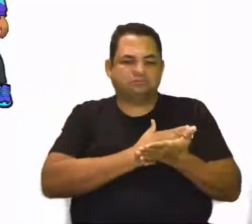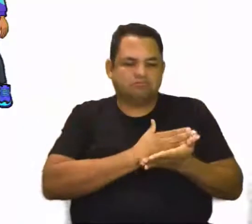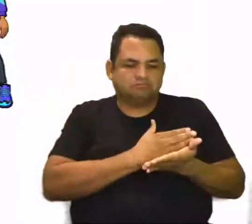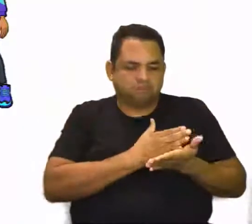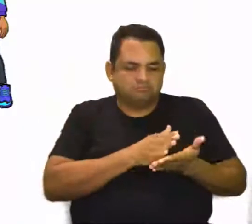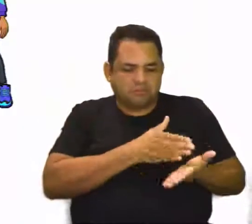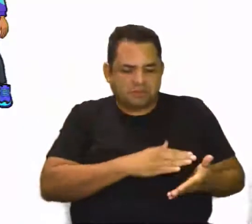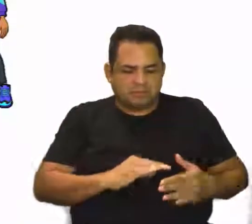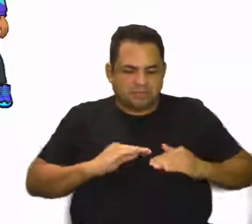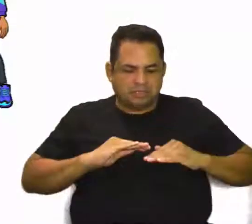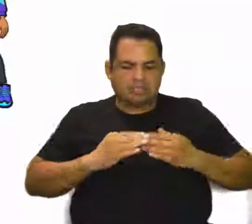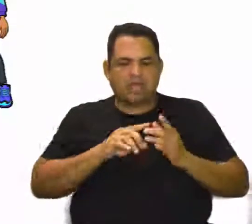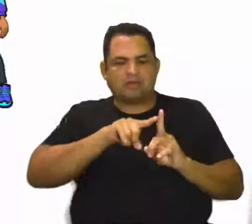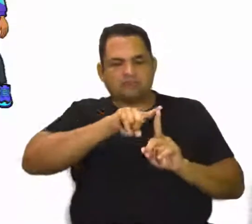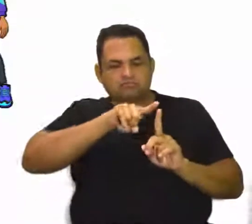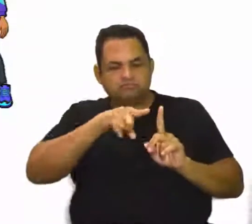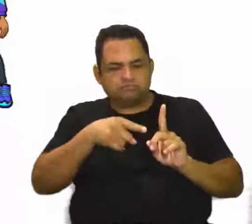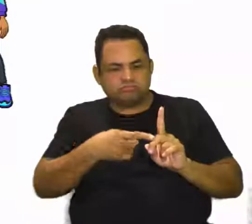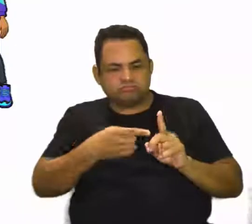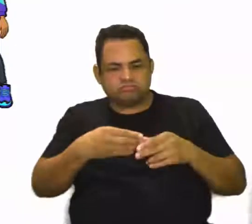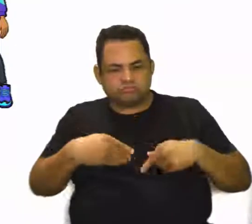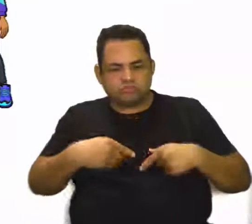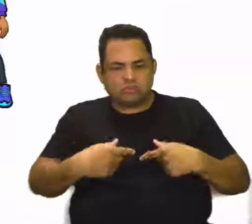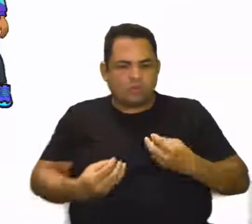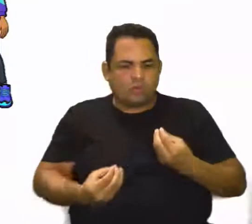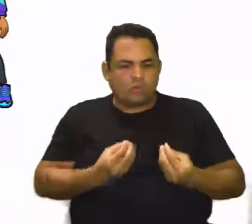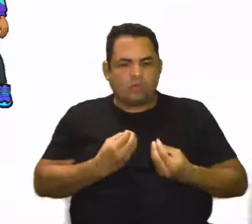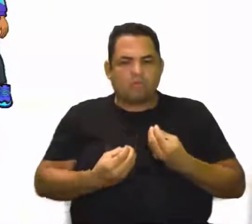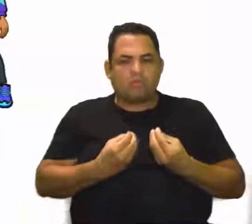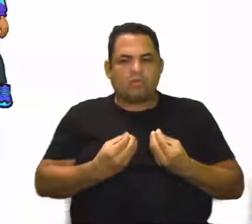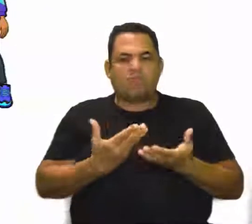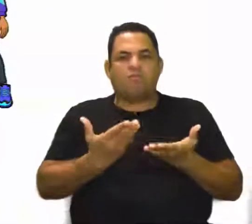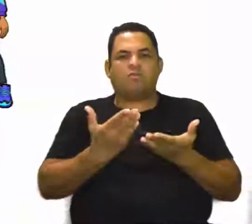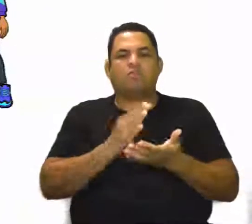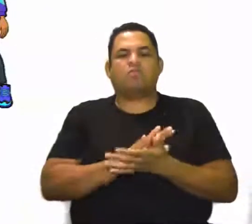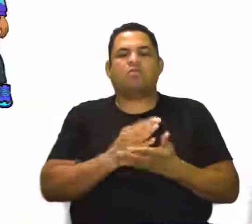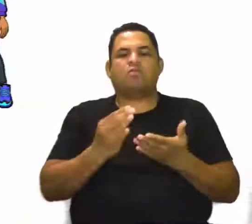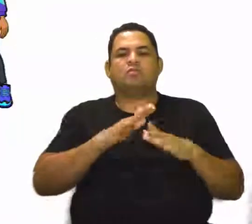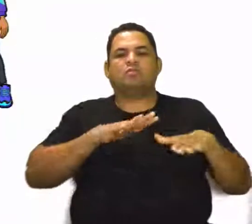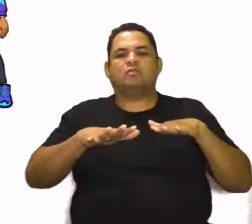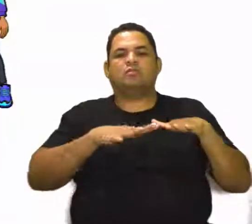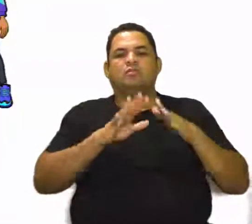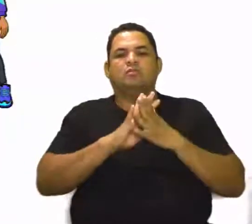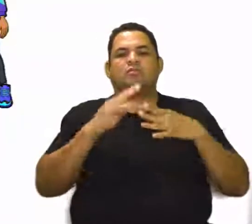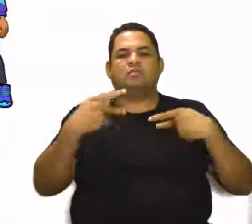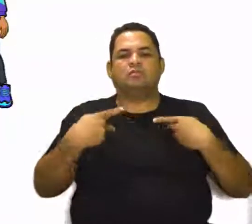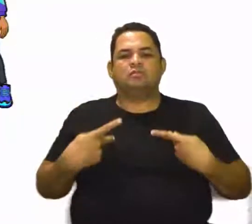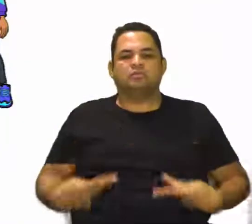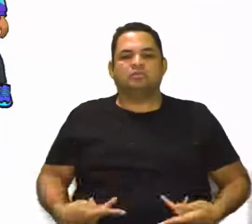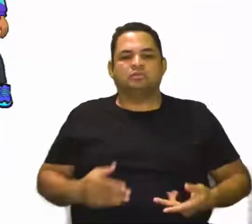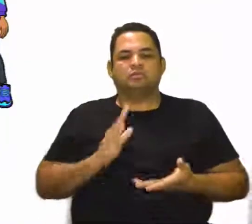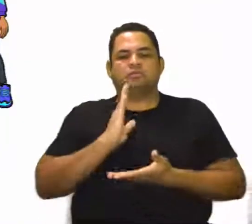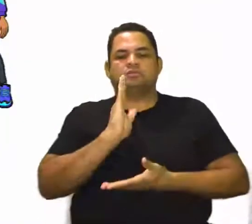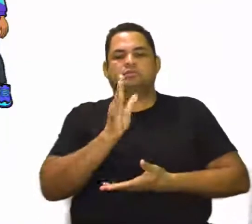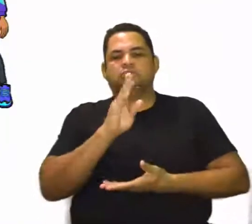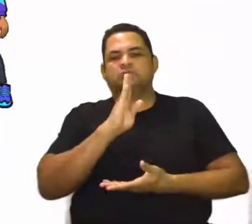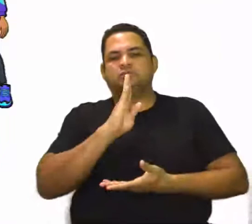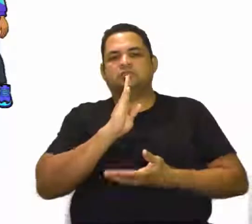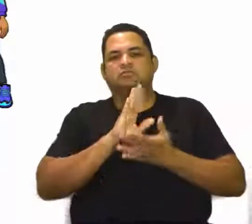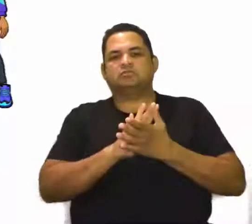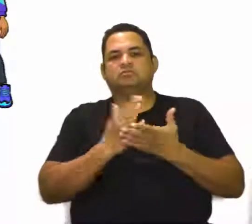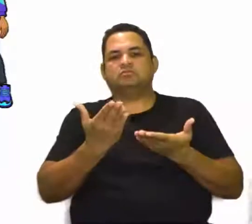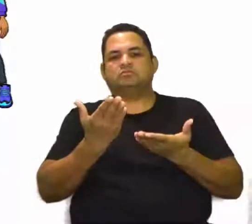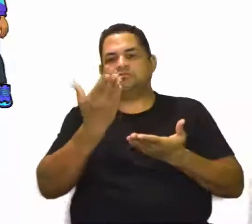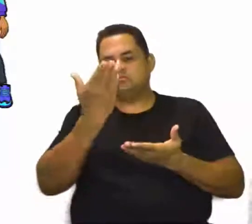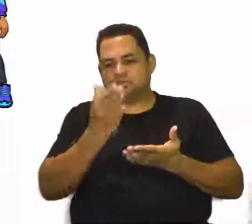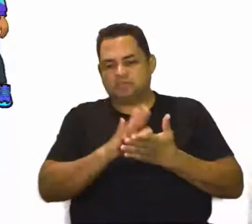que eu estou na barriga da mamãe, né? Como que essa atividade física, esse movimento corporal que a gente já conhece, vem posto